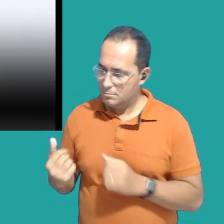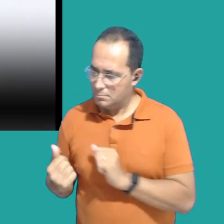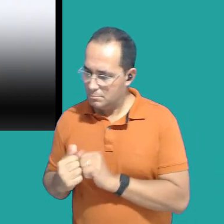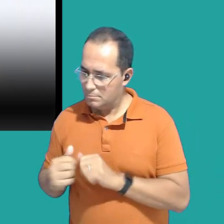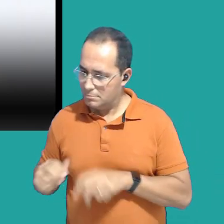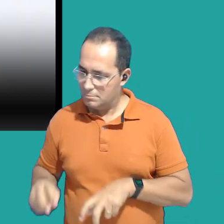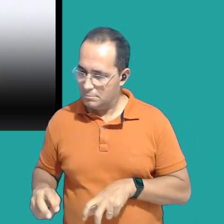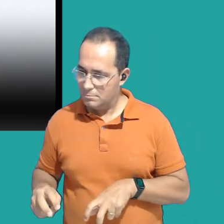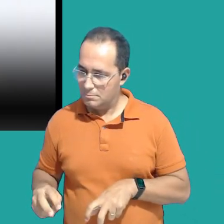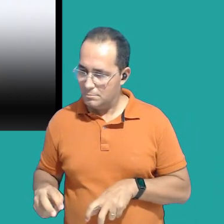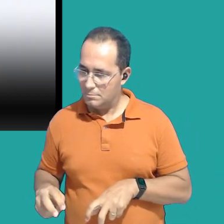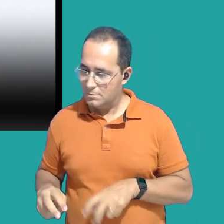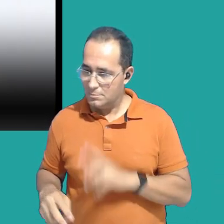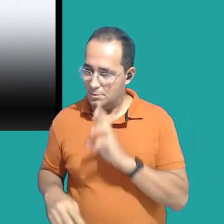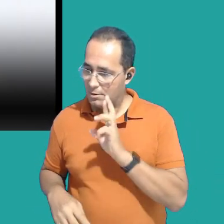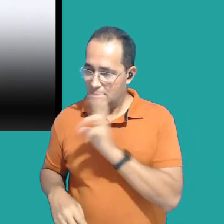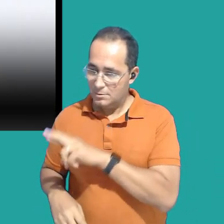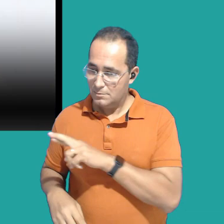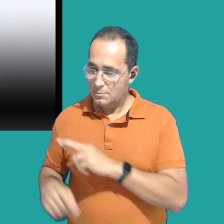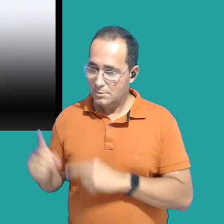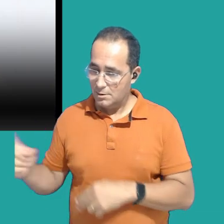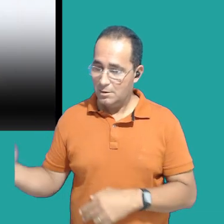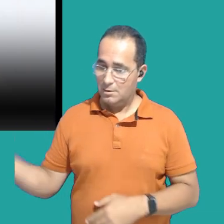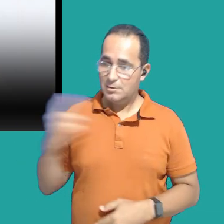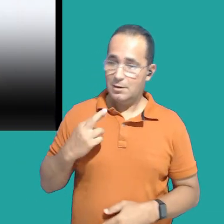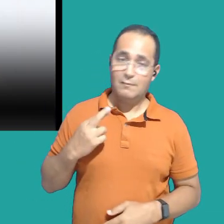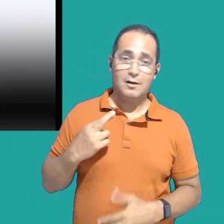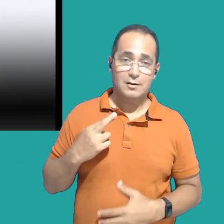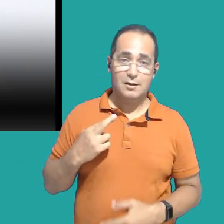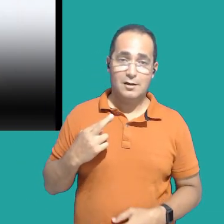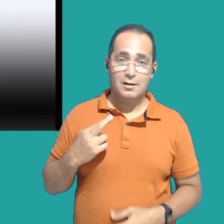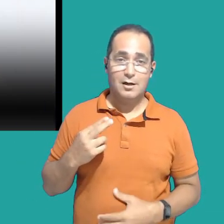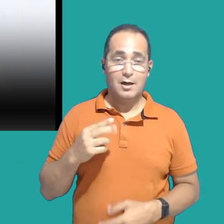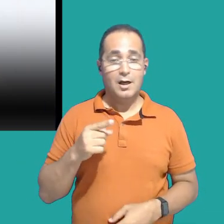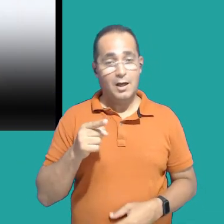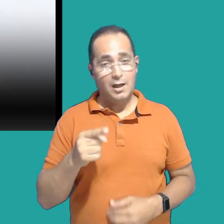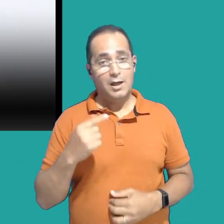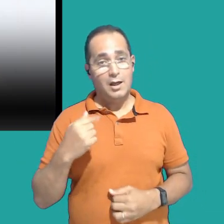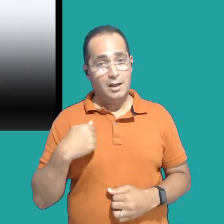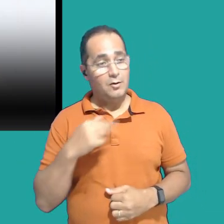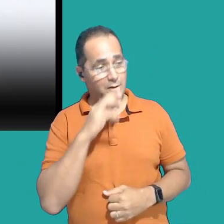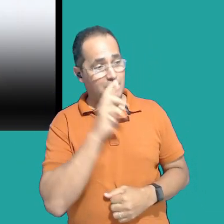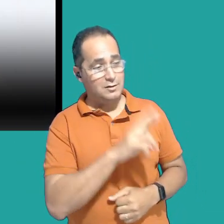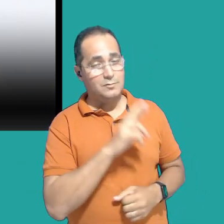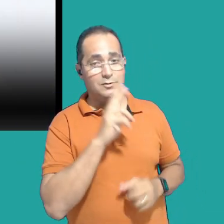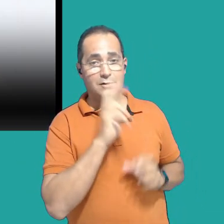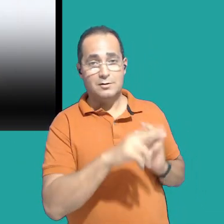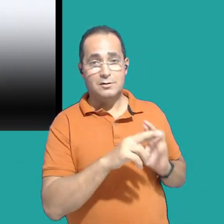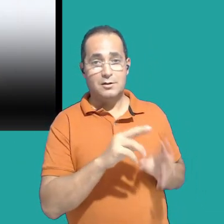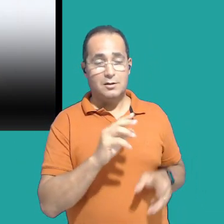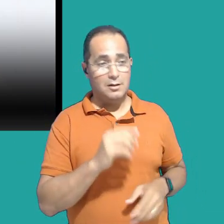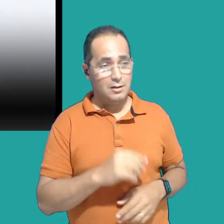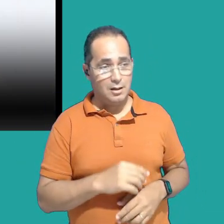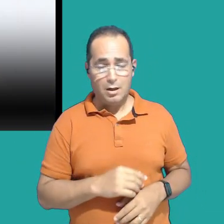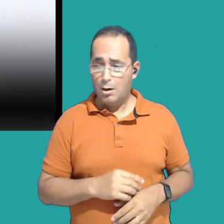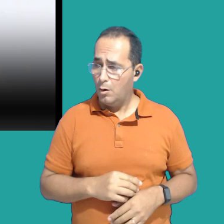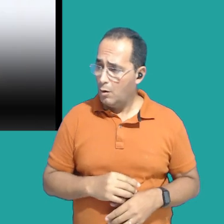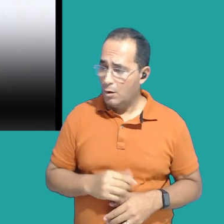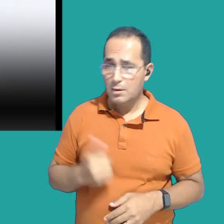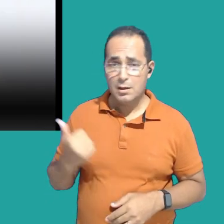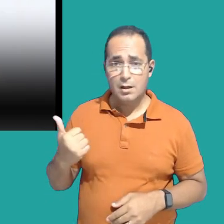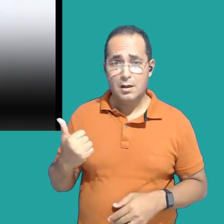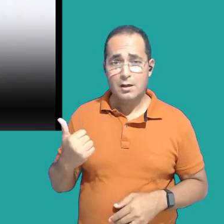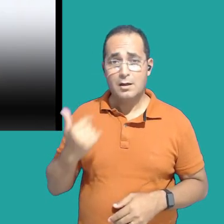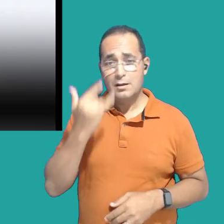que eles não me davam resposta. Eu que dava a resposta, eu que resolvia as questões. Então, eles começam a dizer,